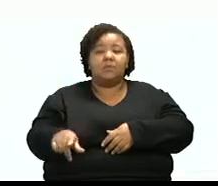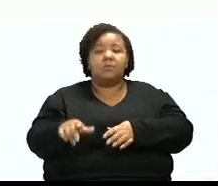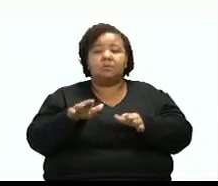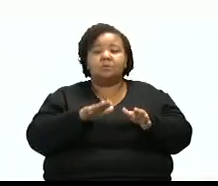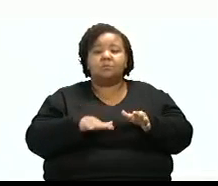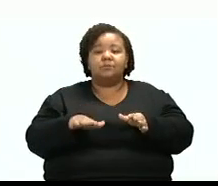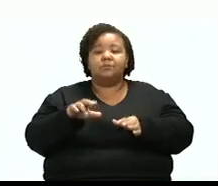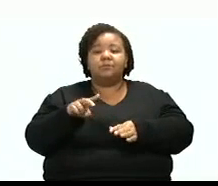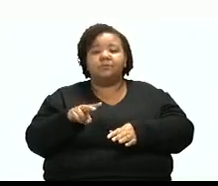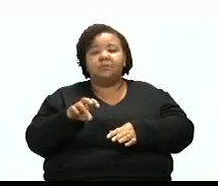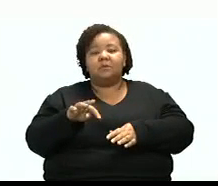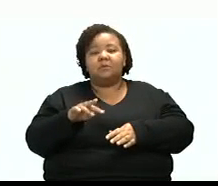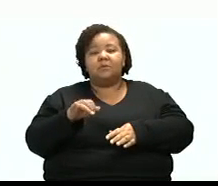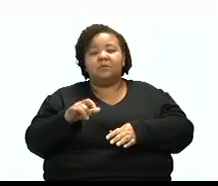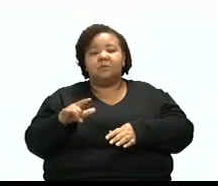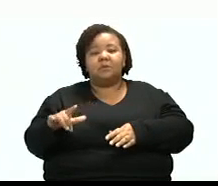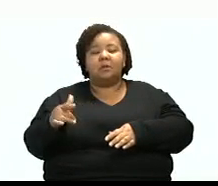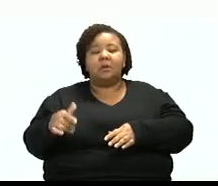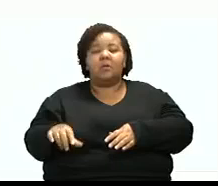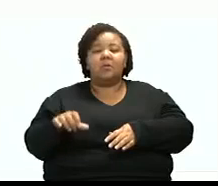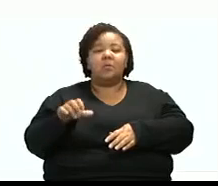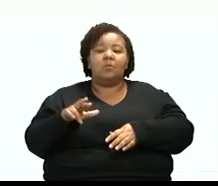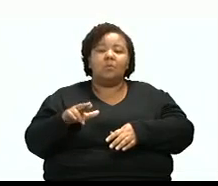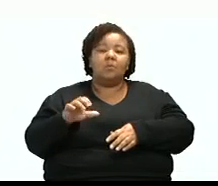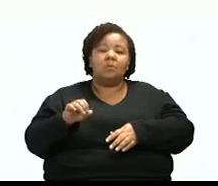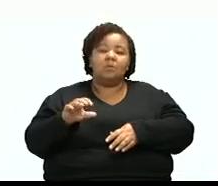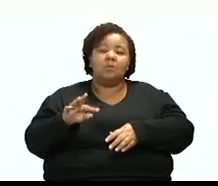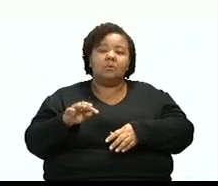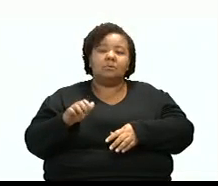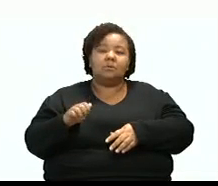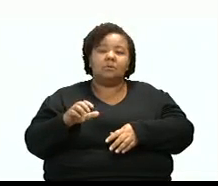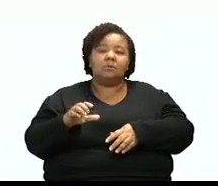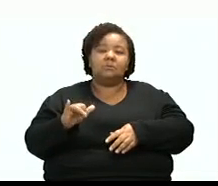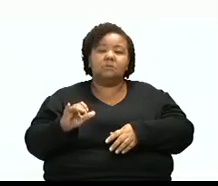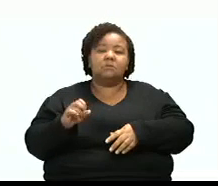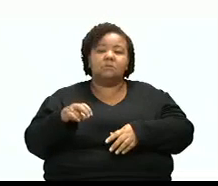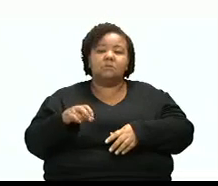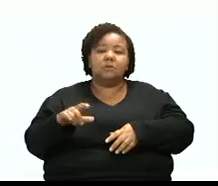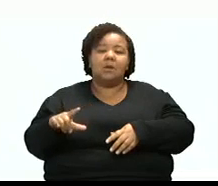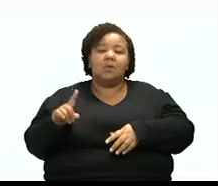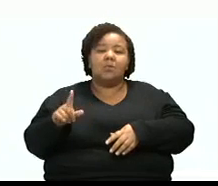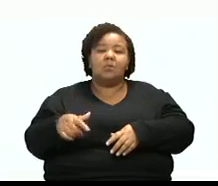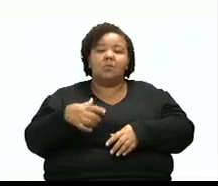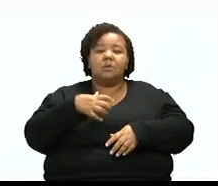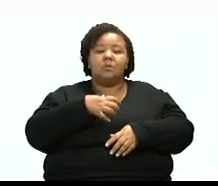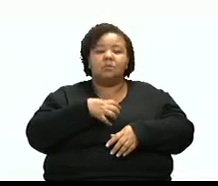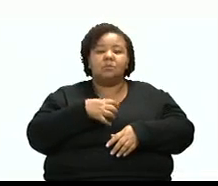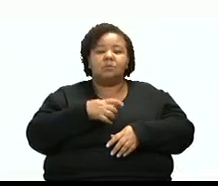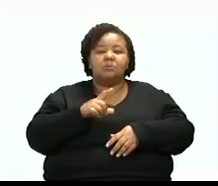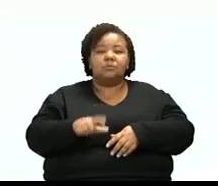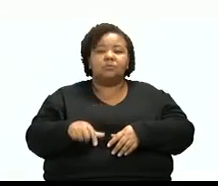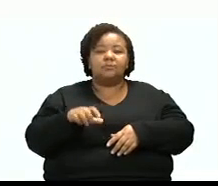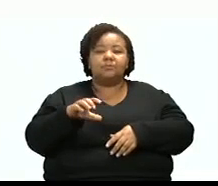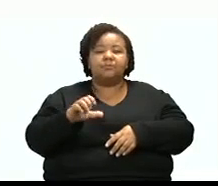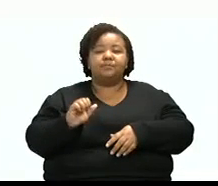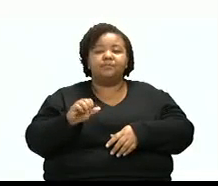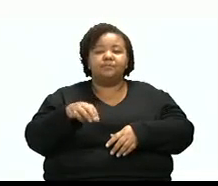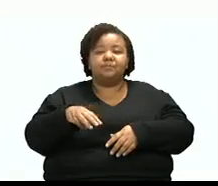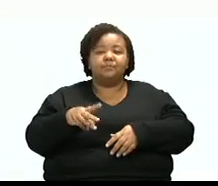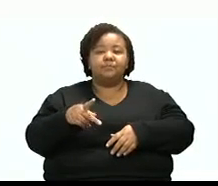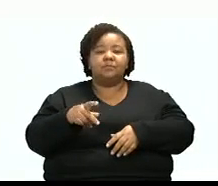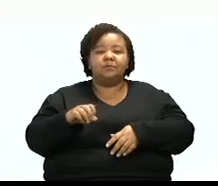os rotacionais e divergentes associados e, por fim, estudar um tipo específico de campo vetorial, que é o